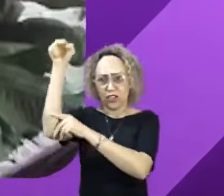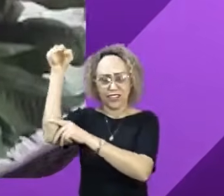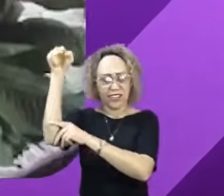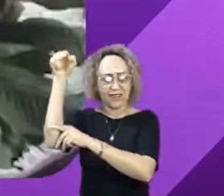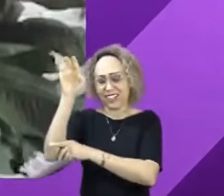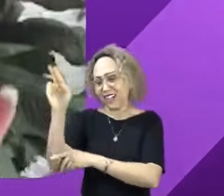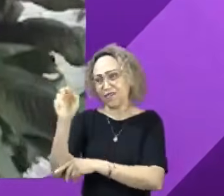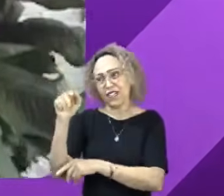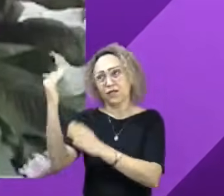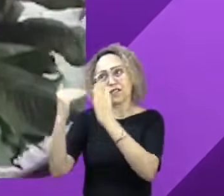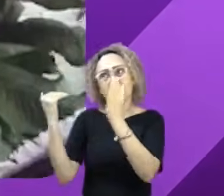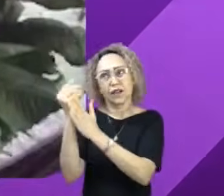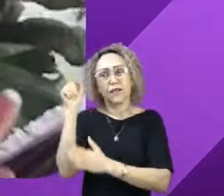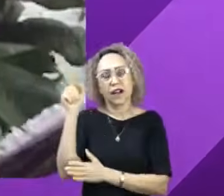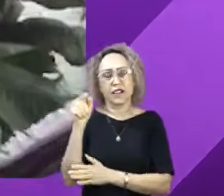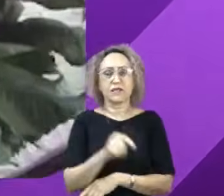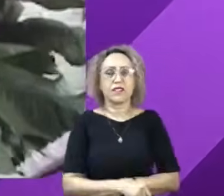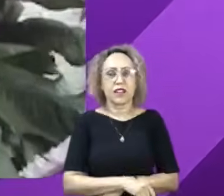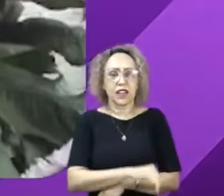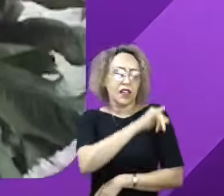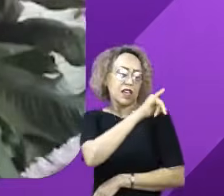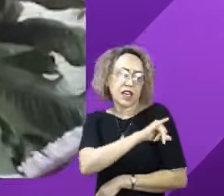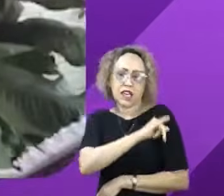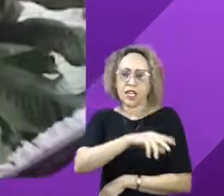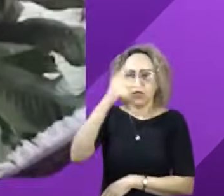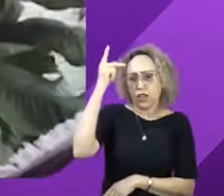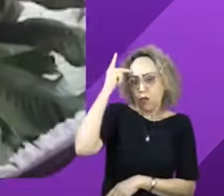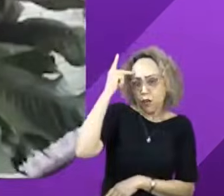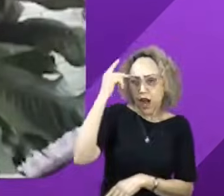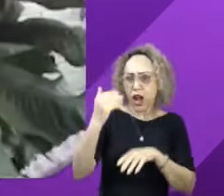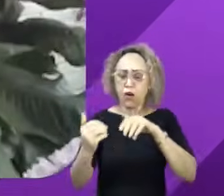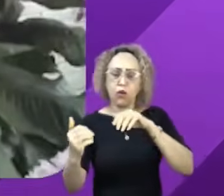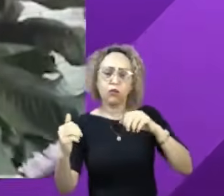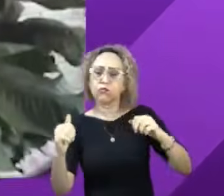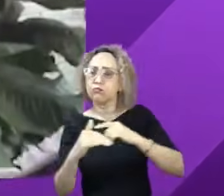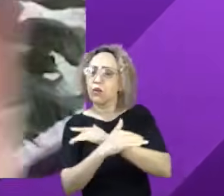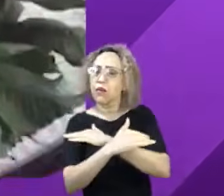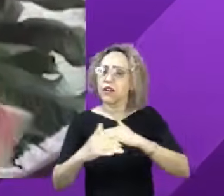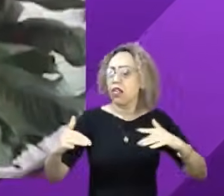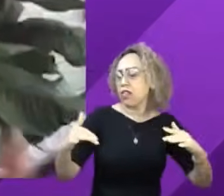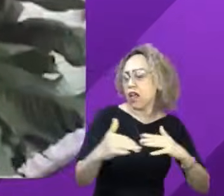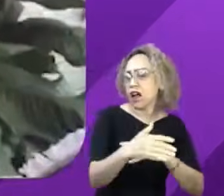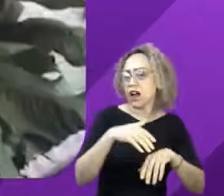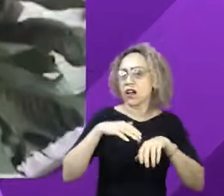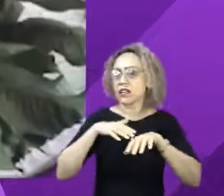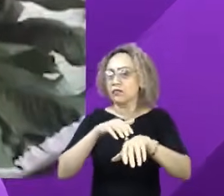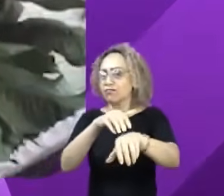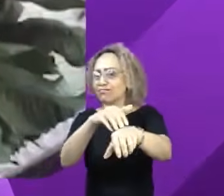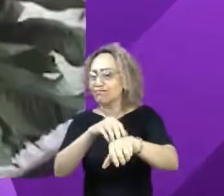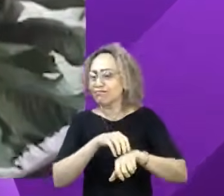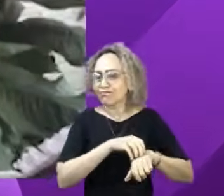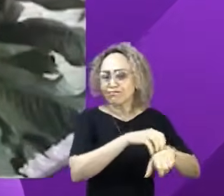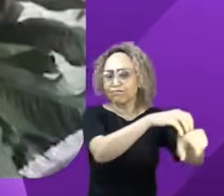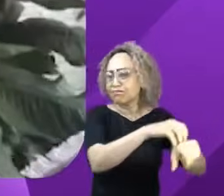mobilidade é mais fluida que aqui no nosso território amazônico,